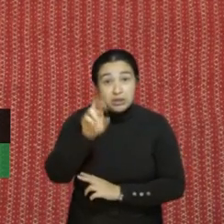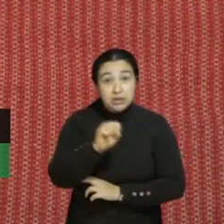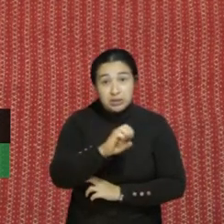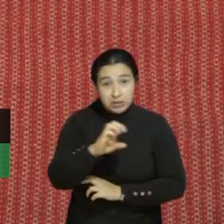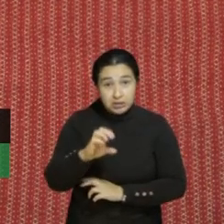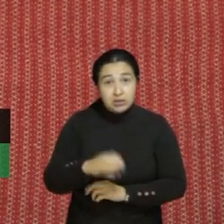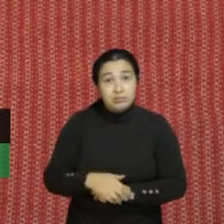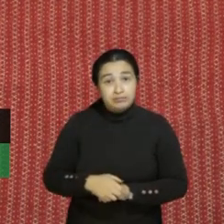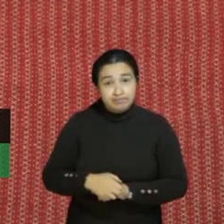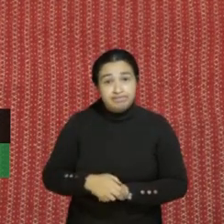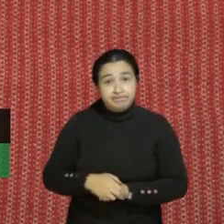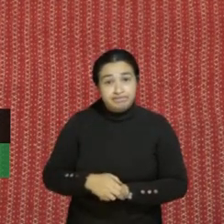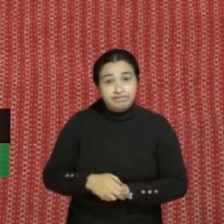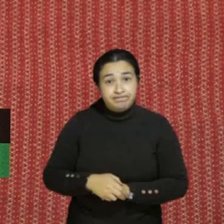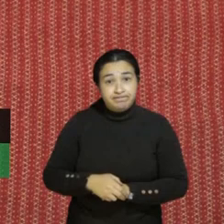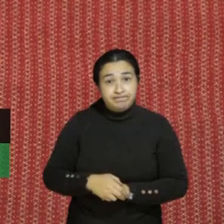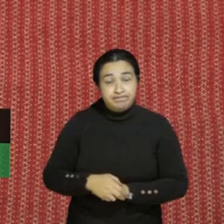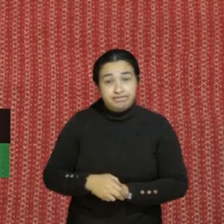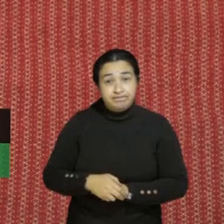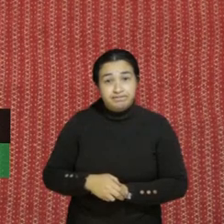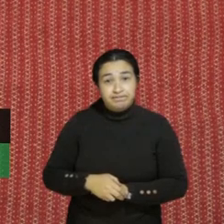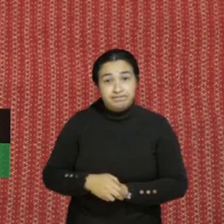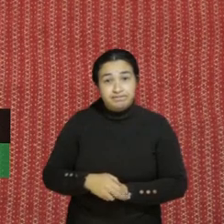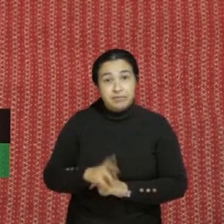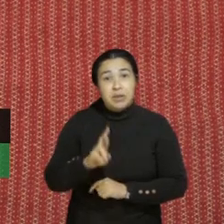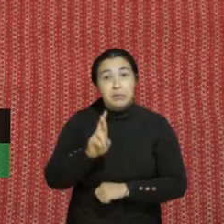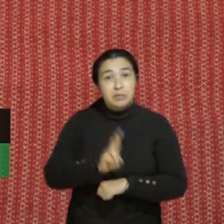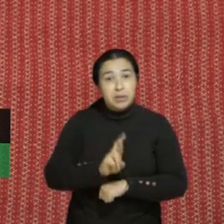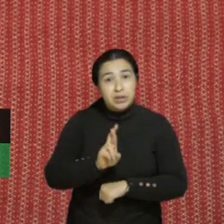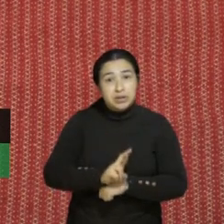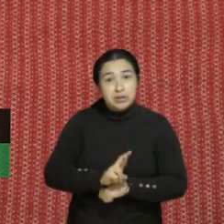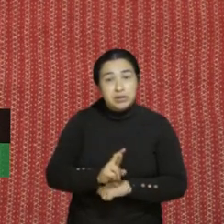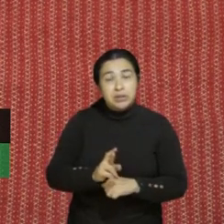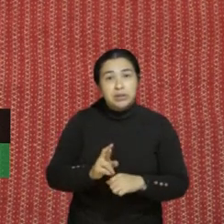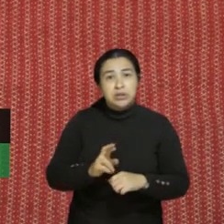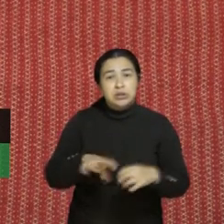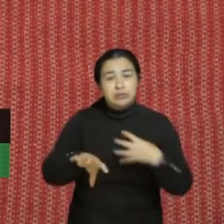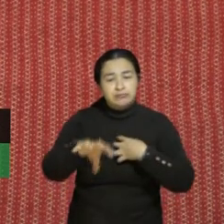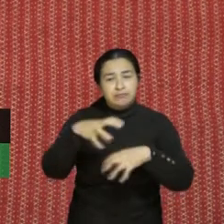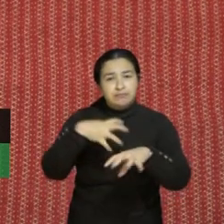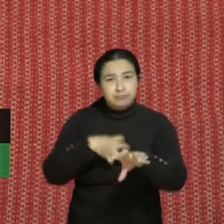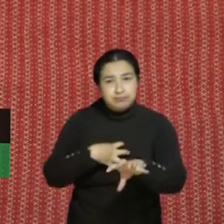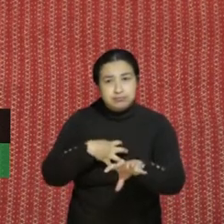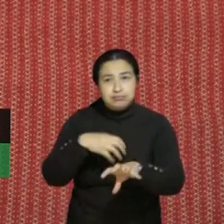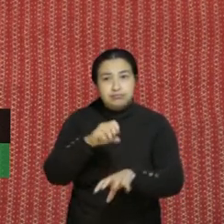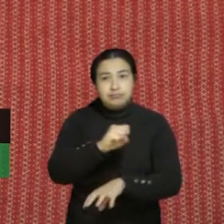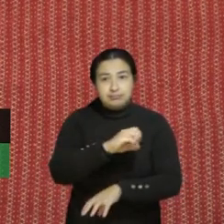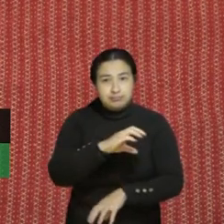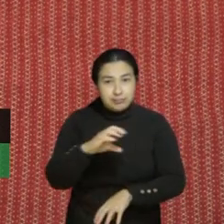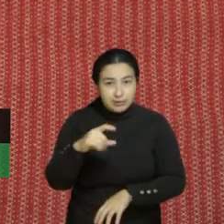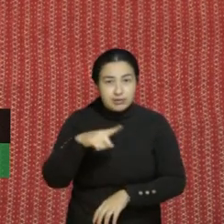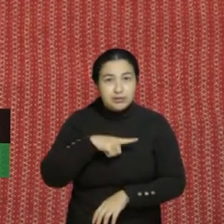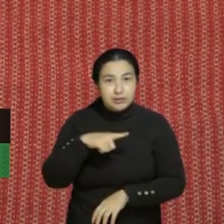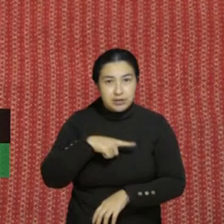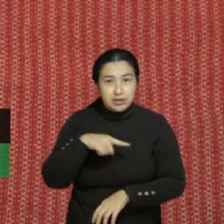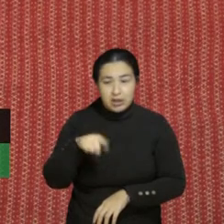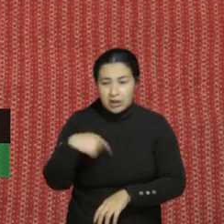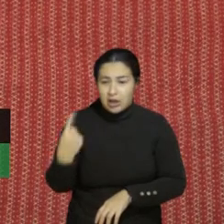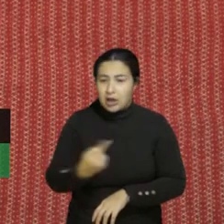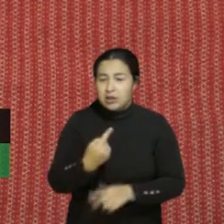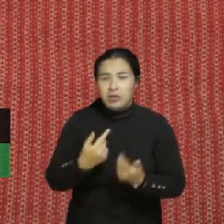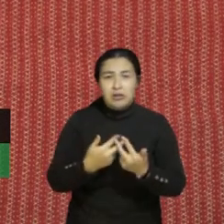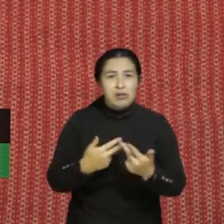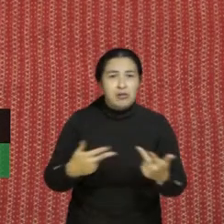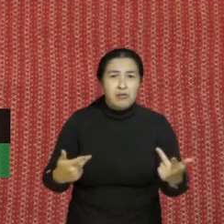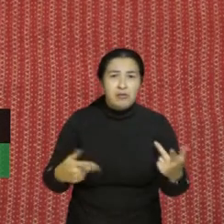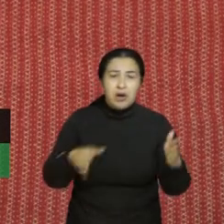que representam, por sua vez, a solidariedade do estado de Santa Catarina, aquilo que a gente tem de melhor. Nós somos um